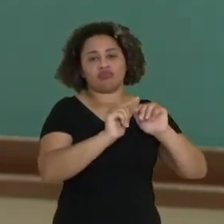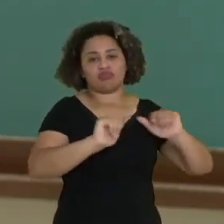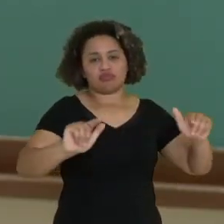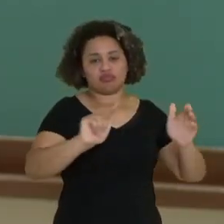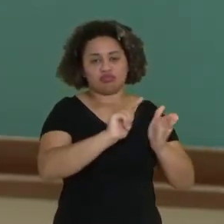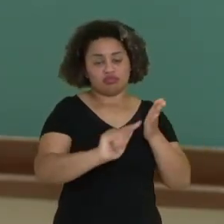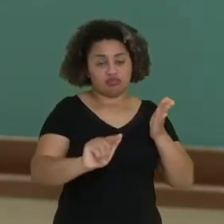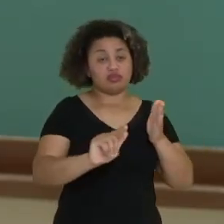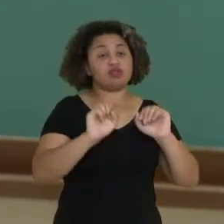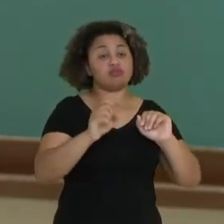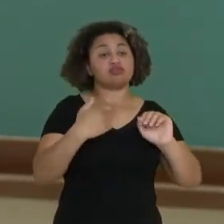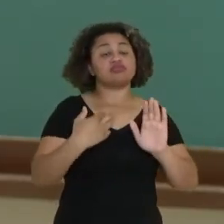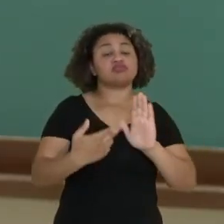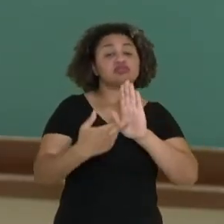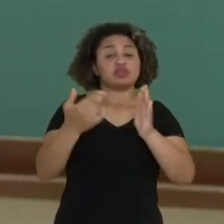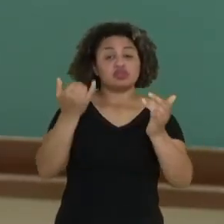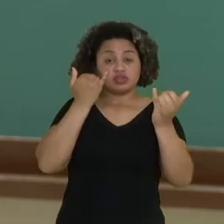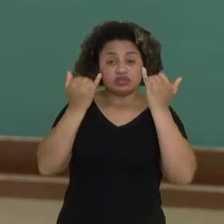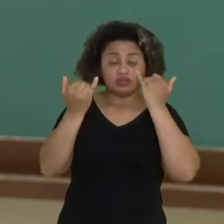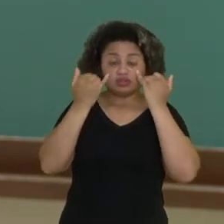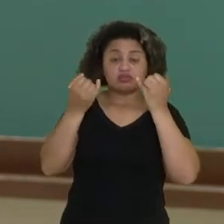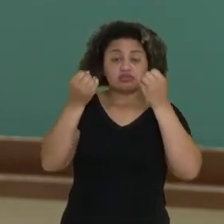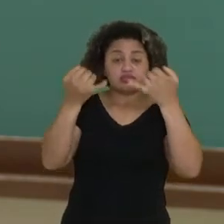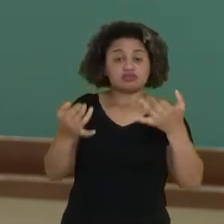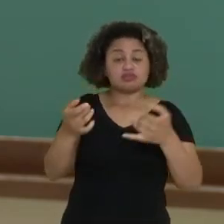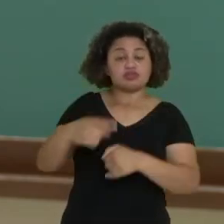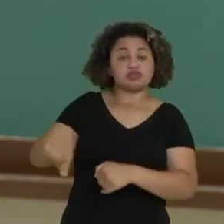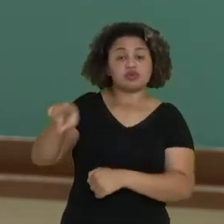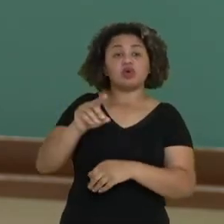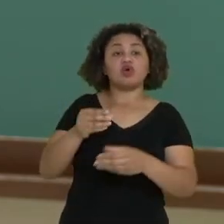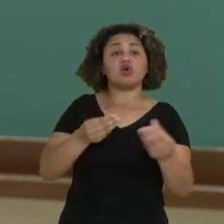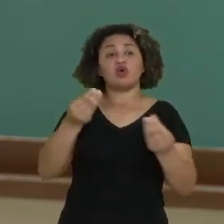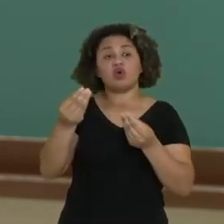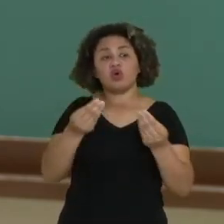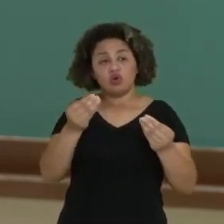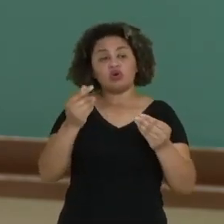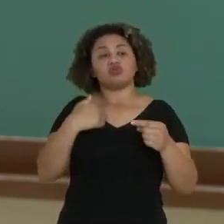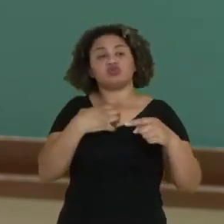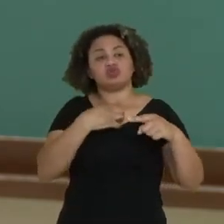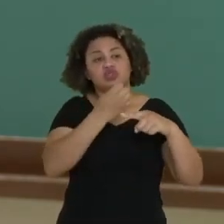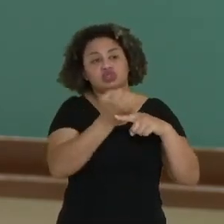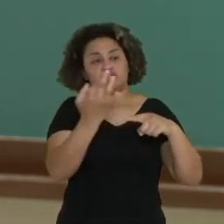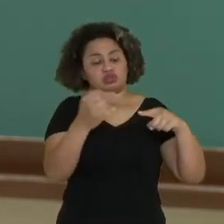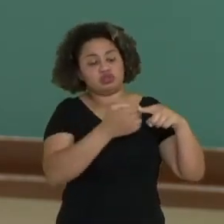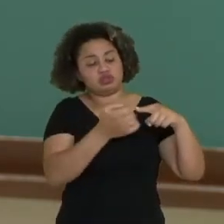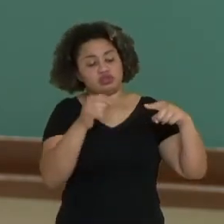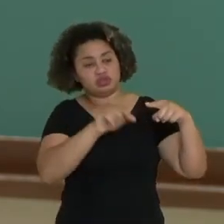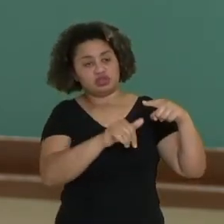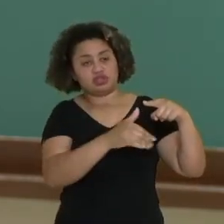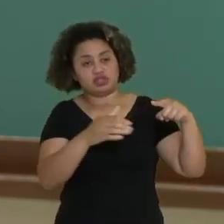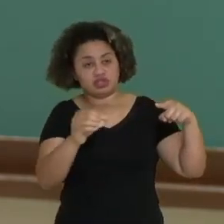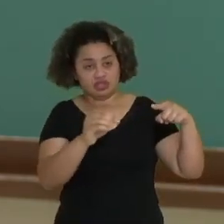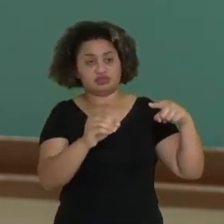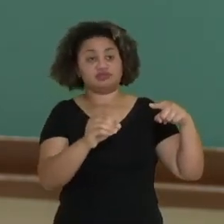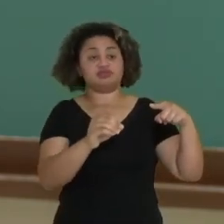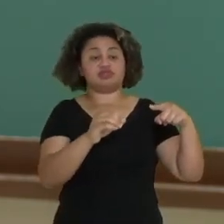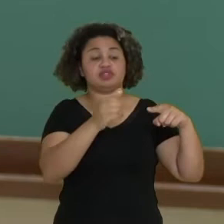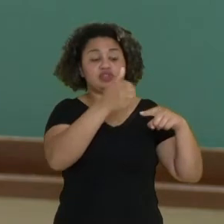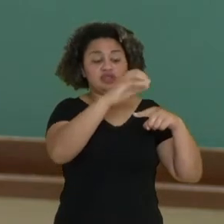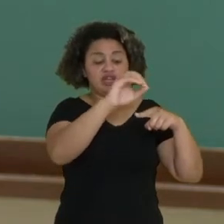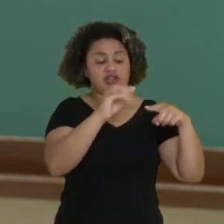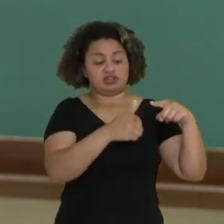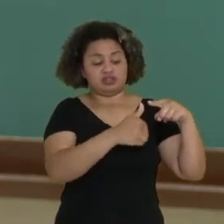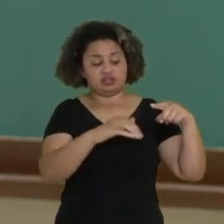representar, então, essa informação que eu acabei de falar para vocês na forma centesimal, ou seja, 10